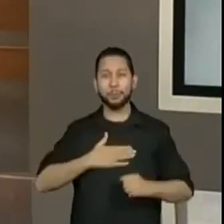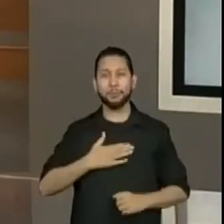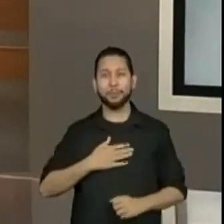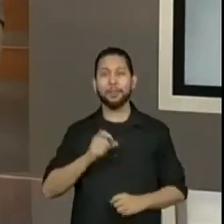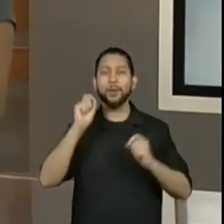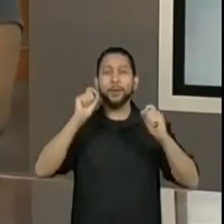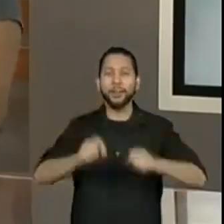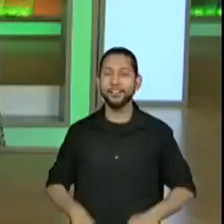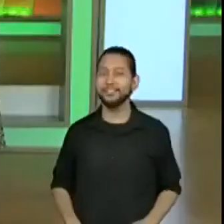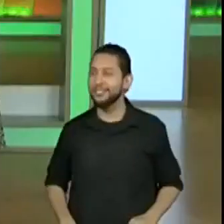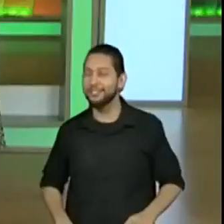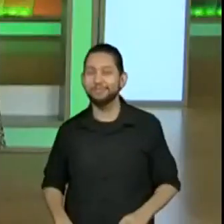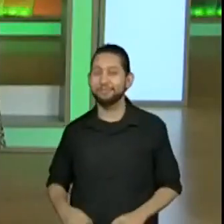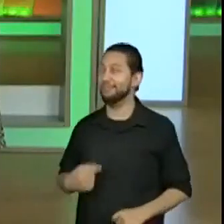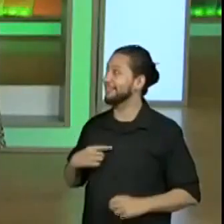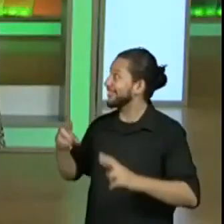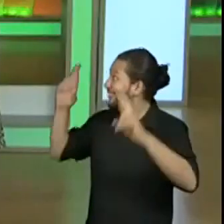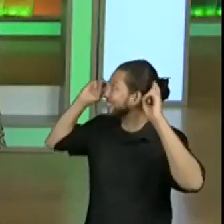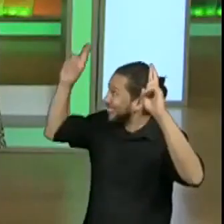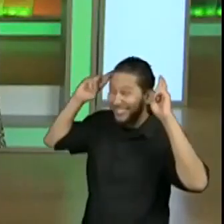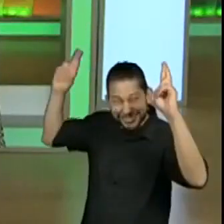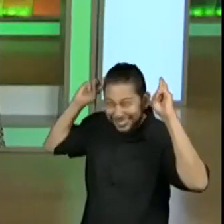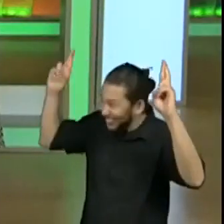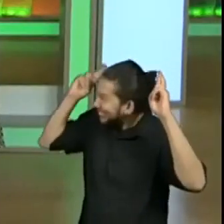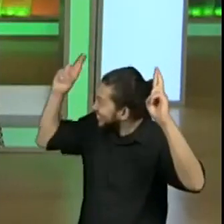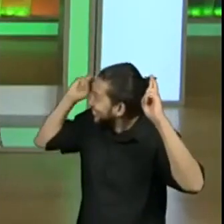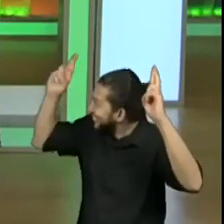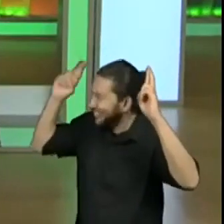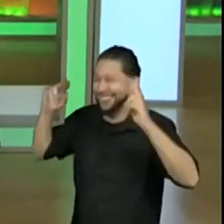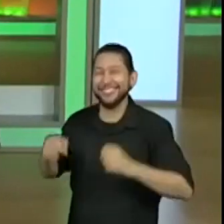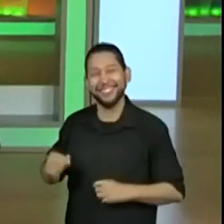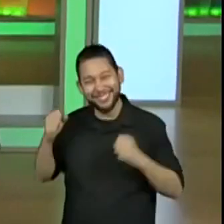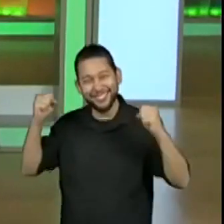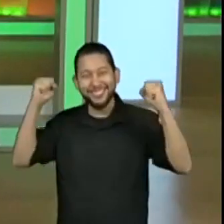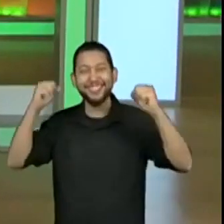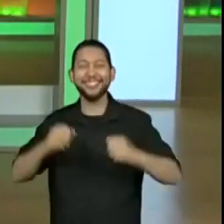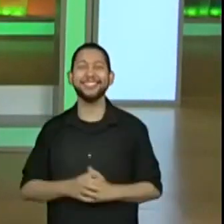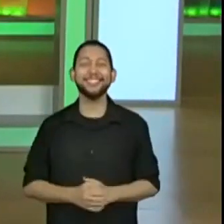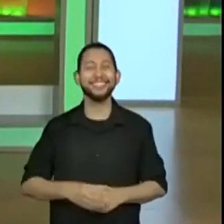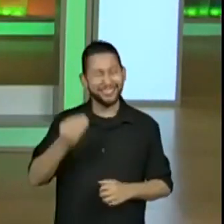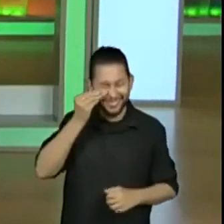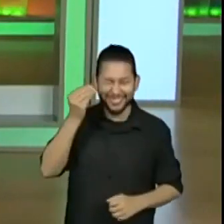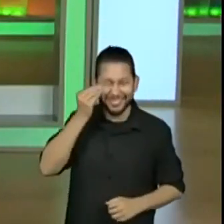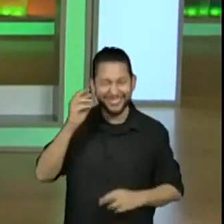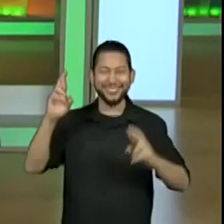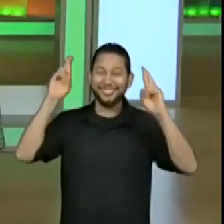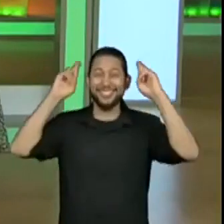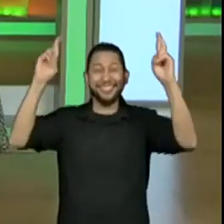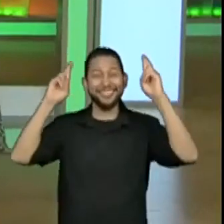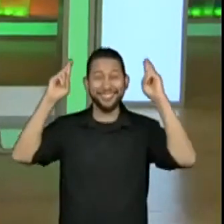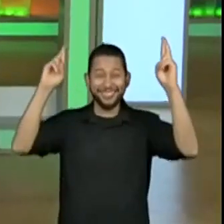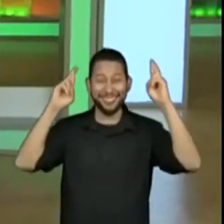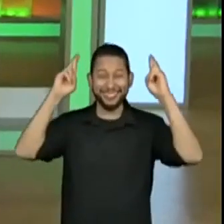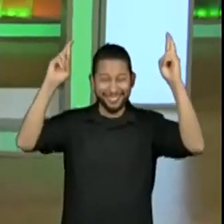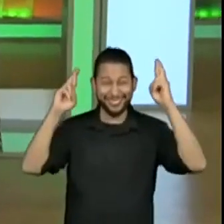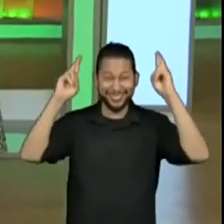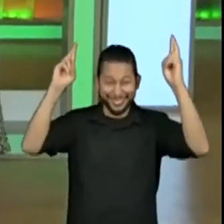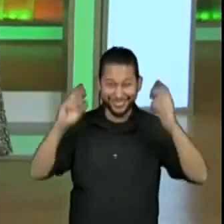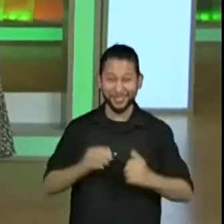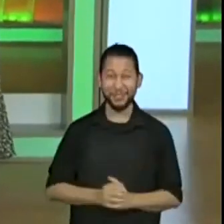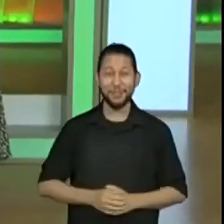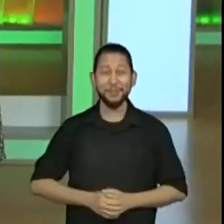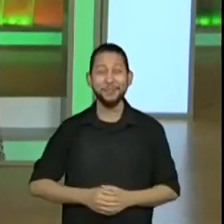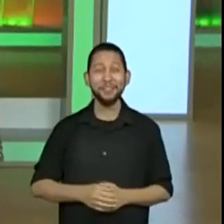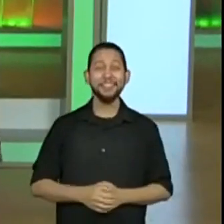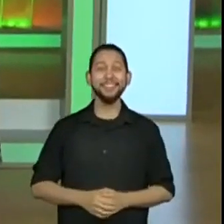quem? O Andrei. Andrei, você tá torcendo por mim? Aí, tá vendo? Tenho certeza que o Andrei tá torcendo por mim. Então,